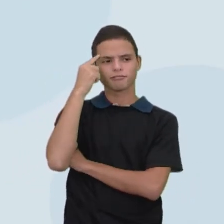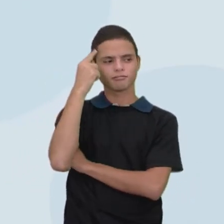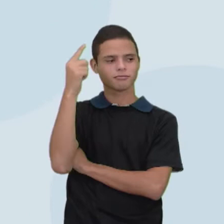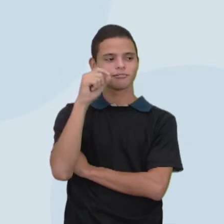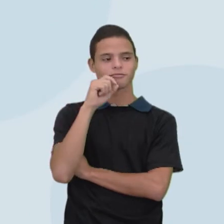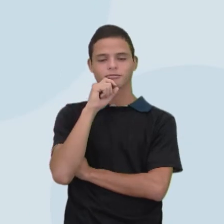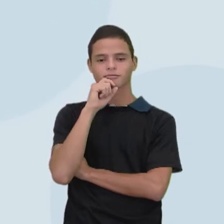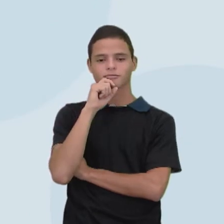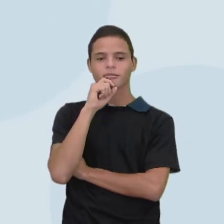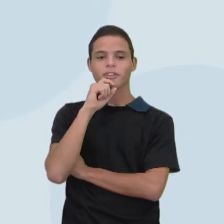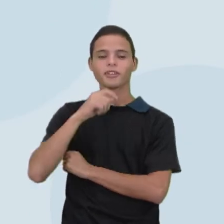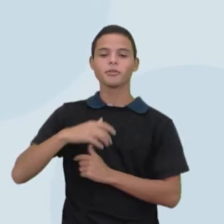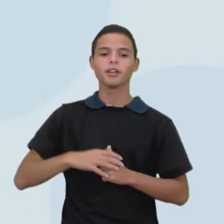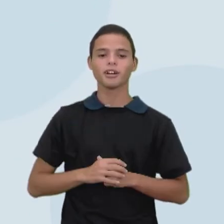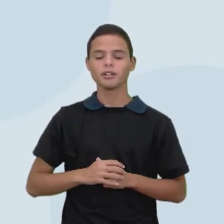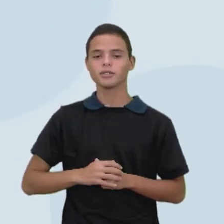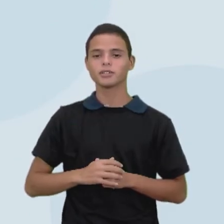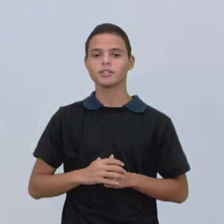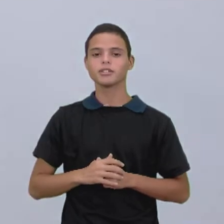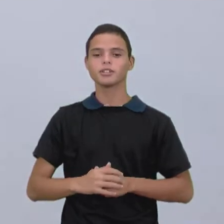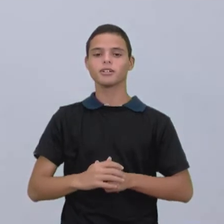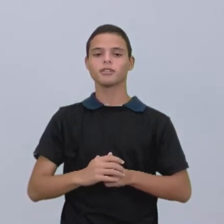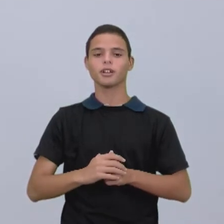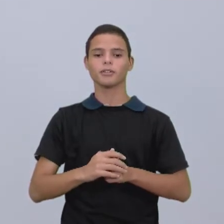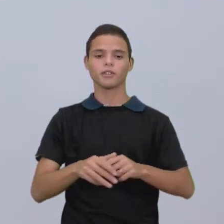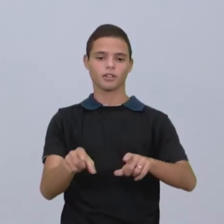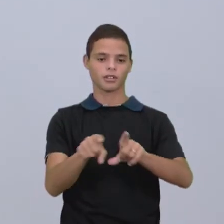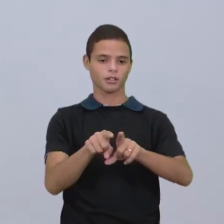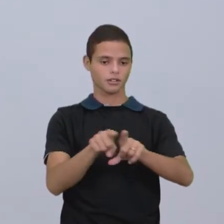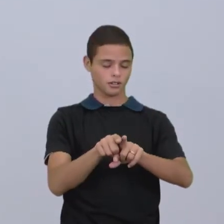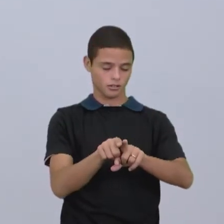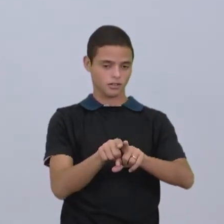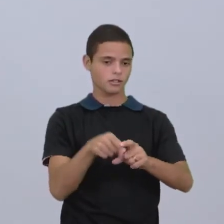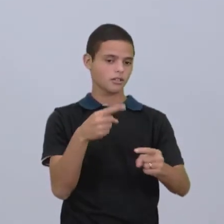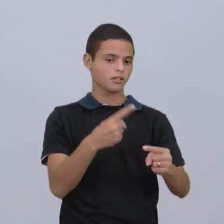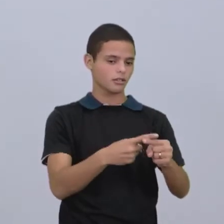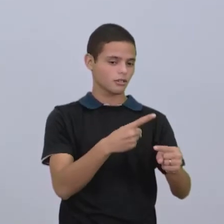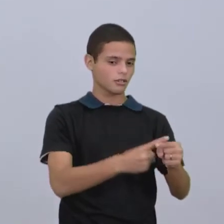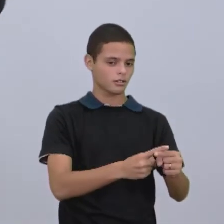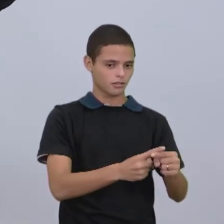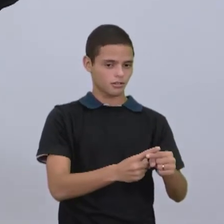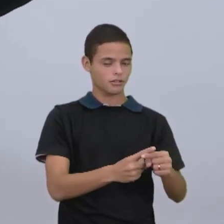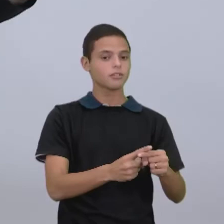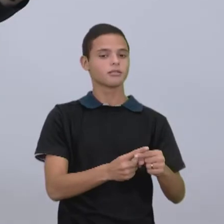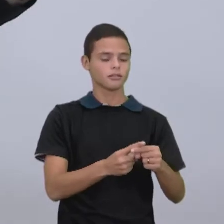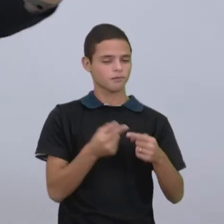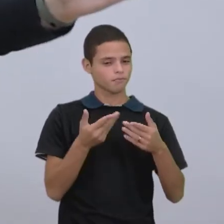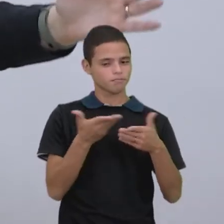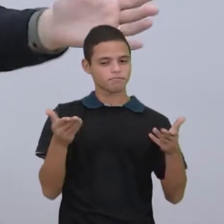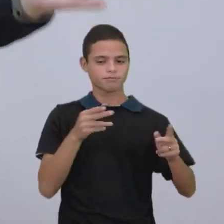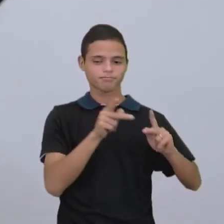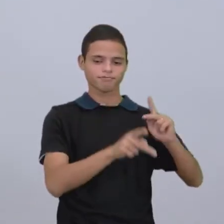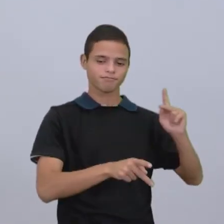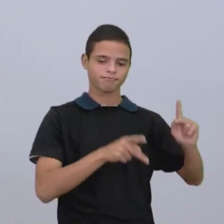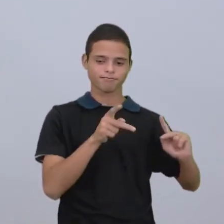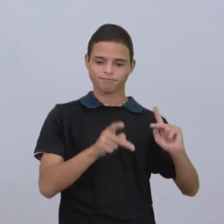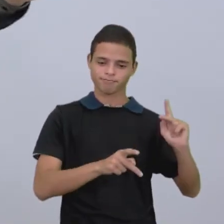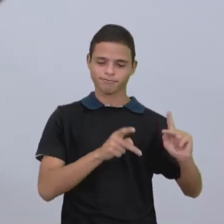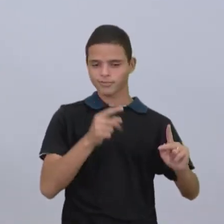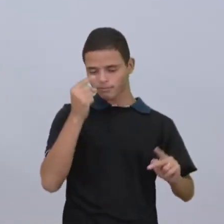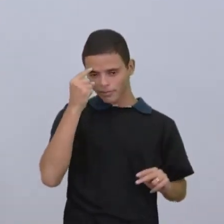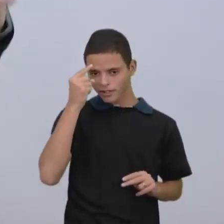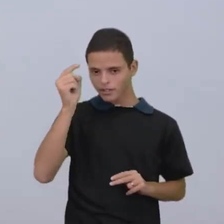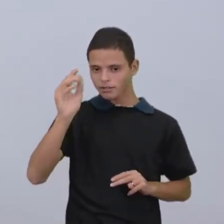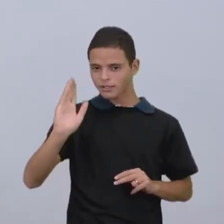um pouquinho diferente do anterior? Sim, ele é diferente do anterior, por quê? Porque a gente tem lá, né, a população, você já está pensando